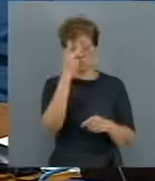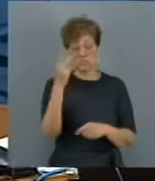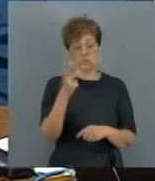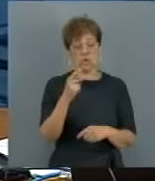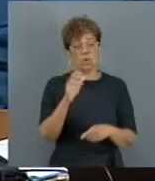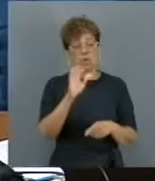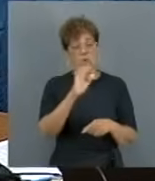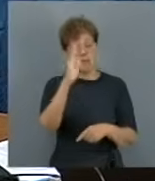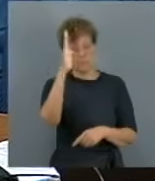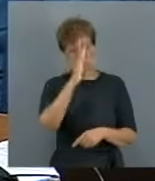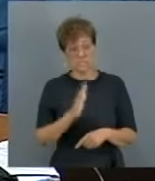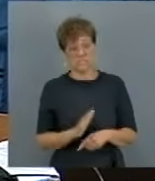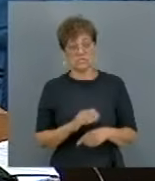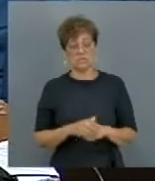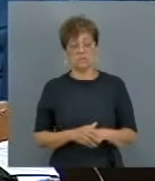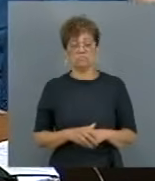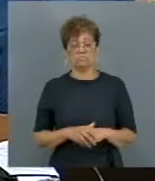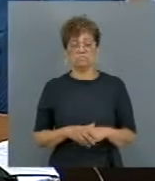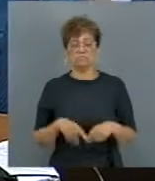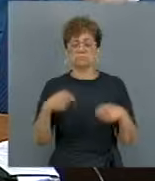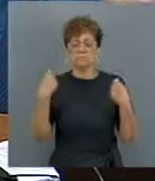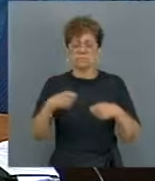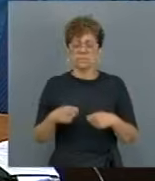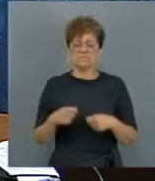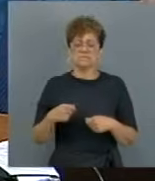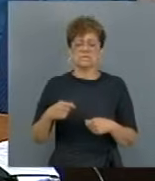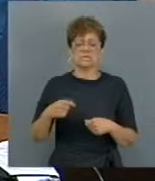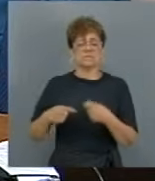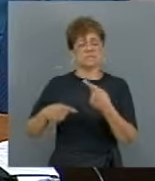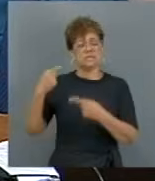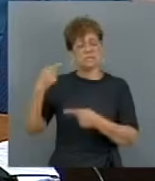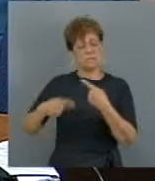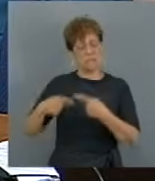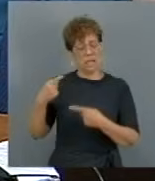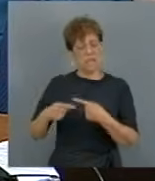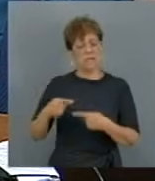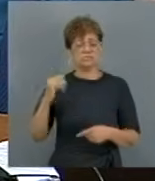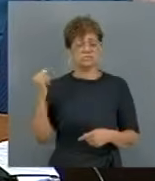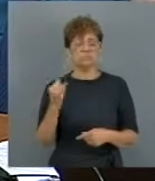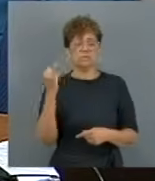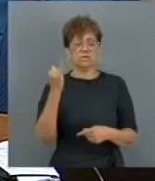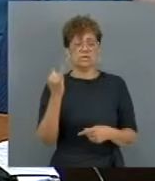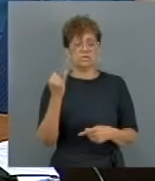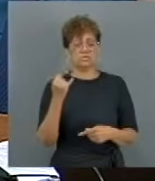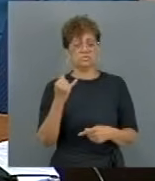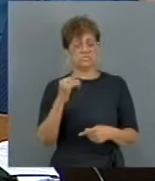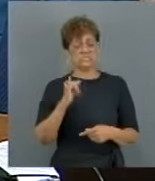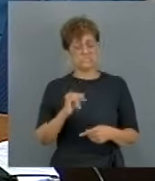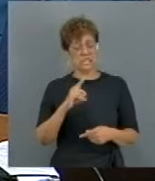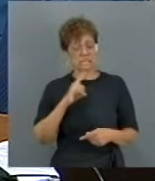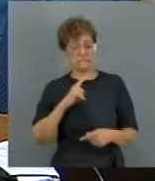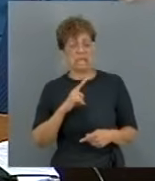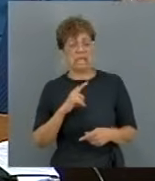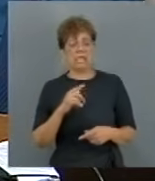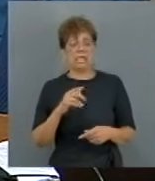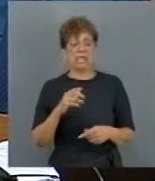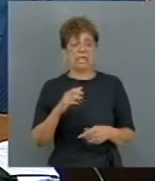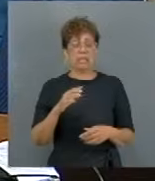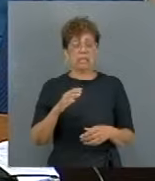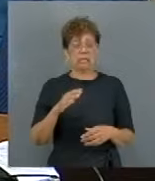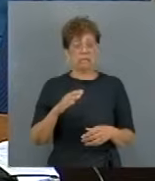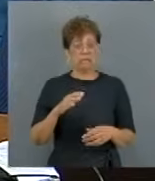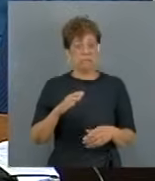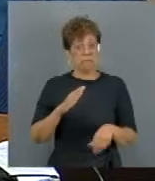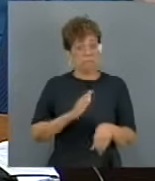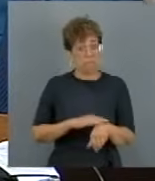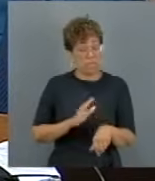permite que nós possamos fazer um debate que está se tornando cada vez mais rico, porque mesmo quando há a alteração, a rispidez,